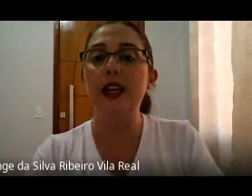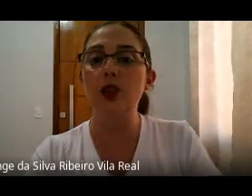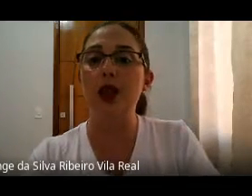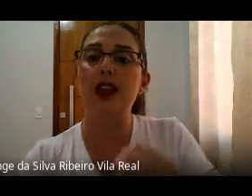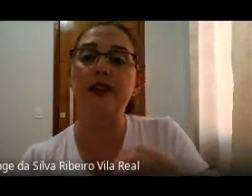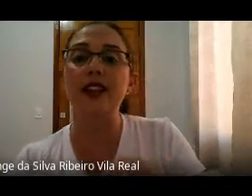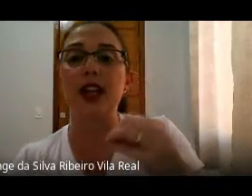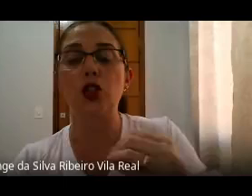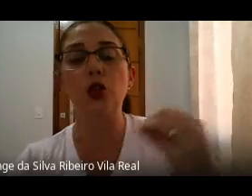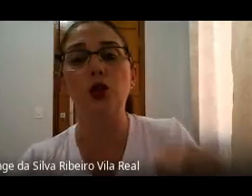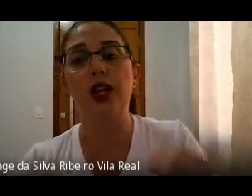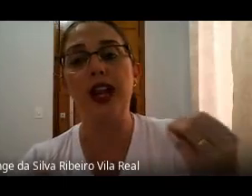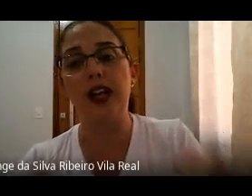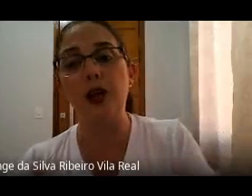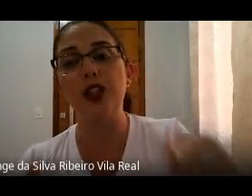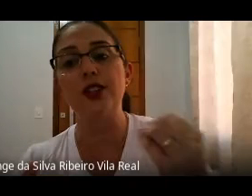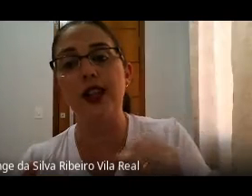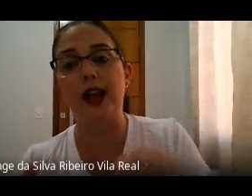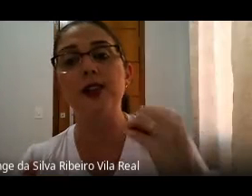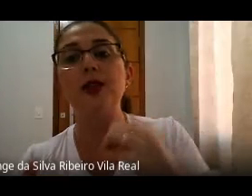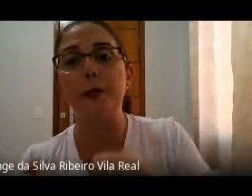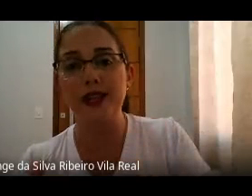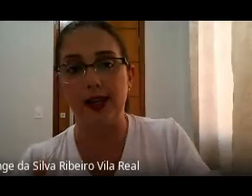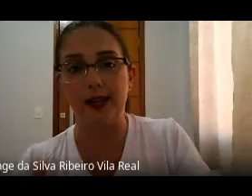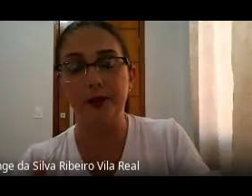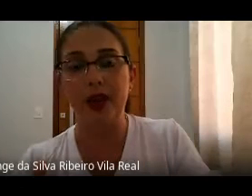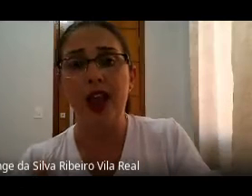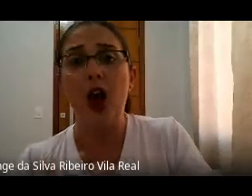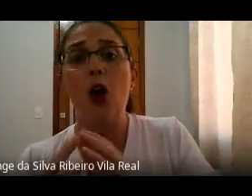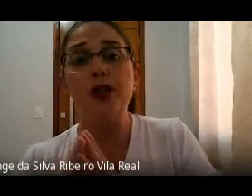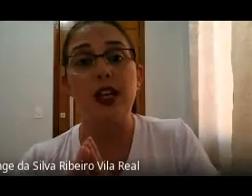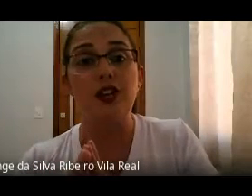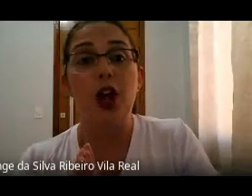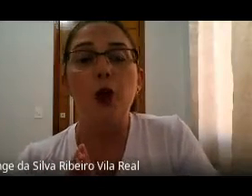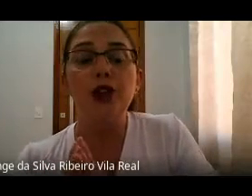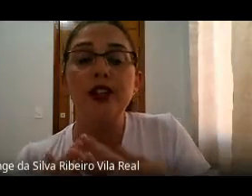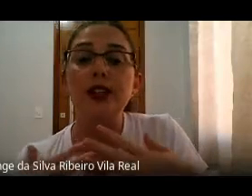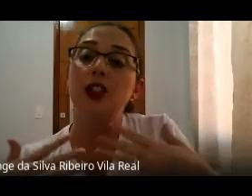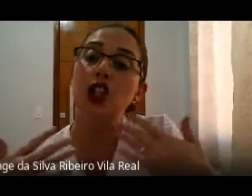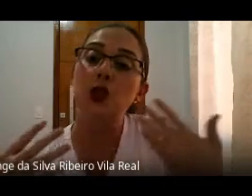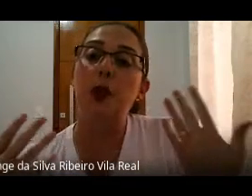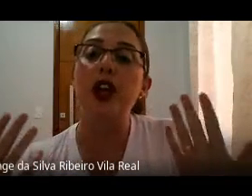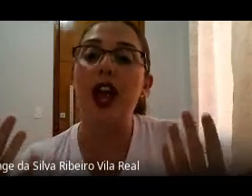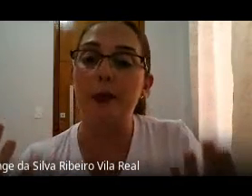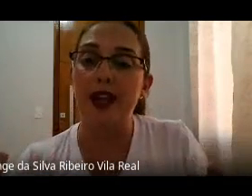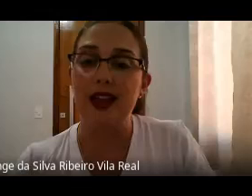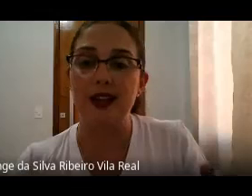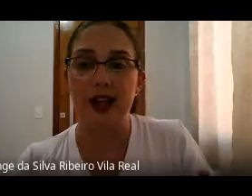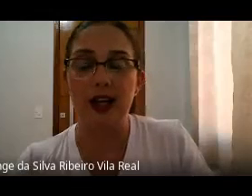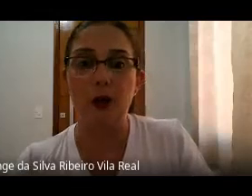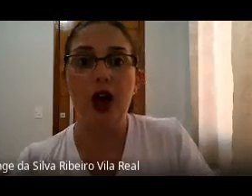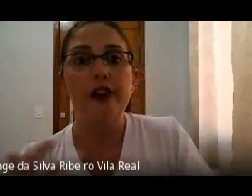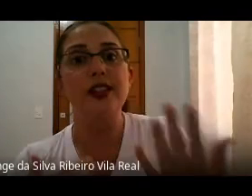realizar isso através da estrutura que a língua de sinais nos apresenta. Ou seja, quando você se dispõe a